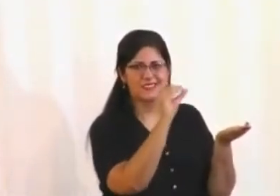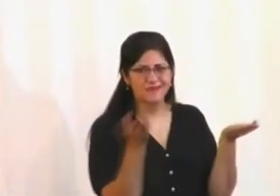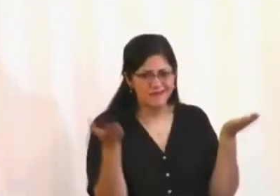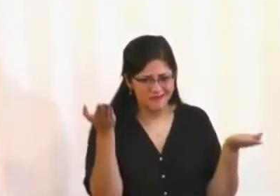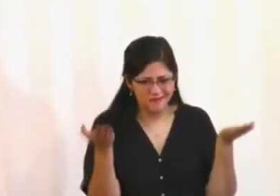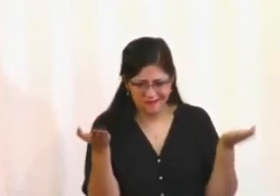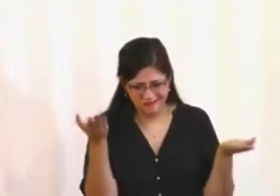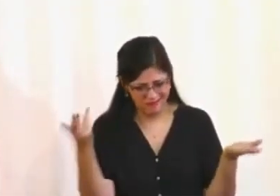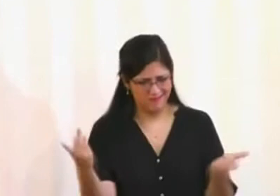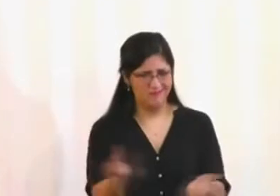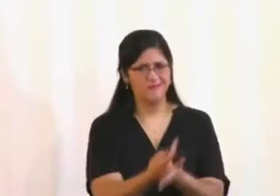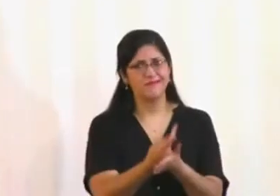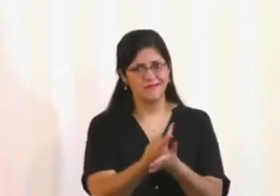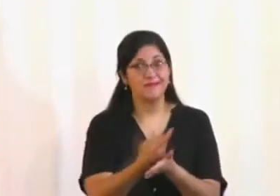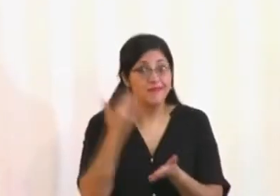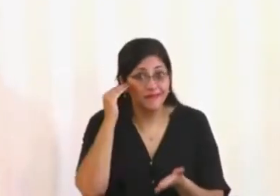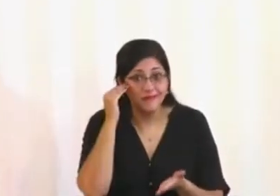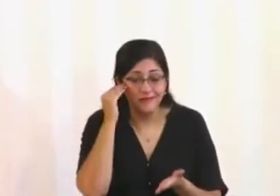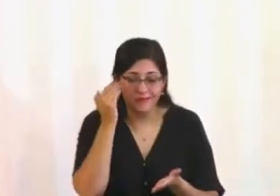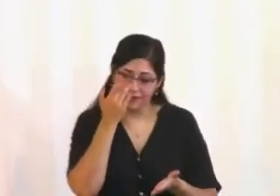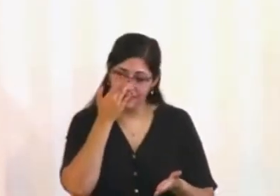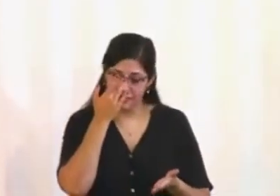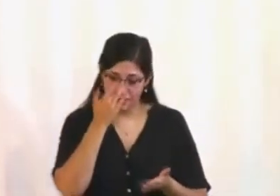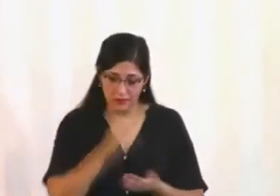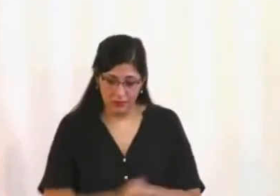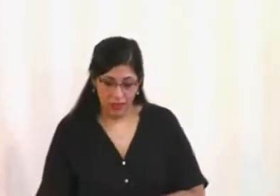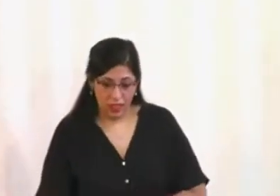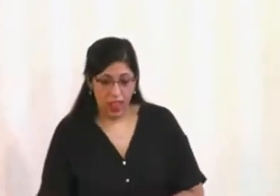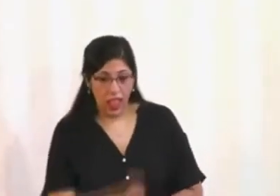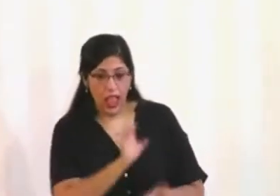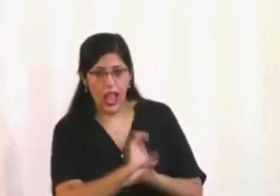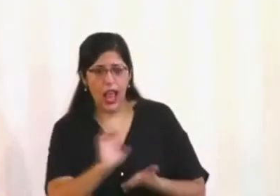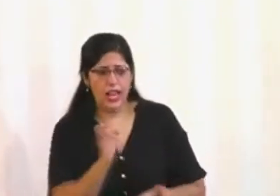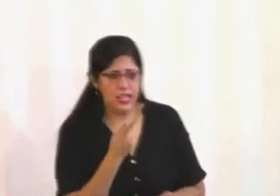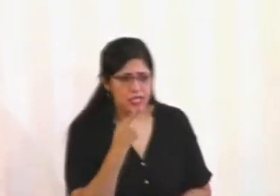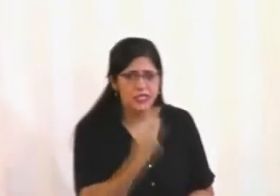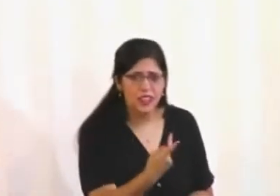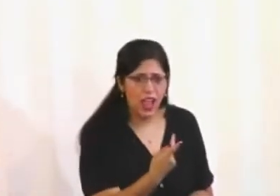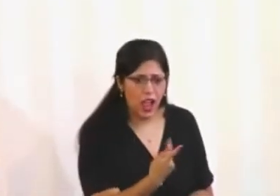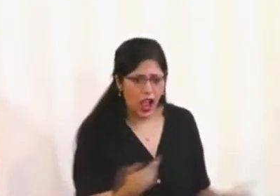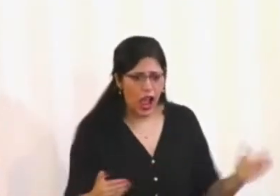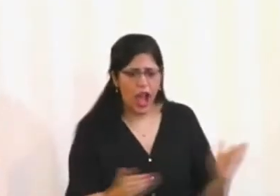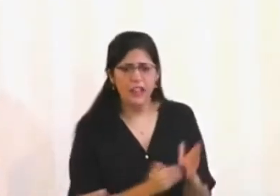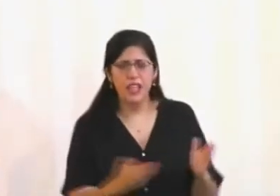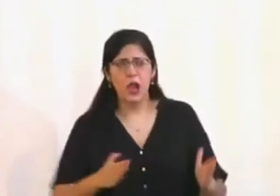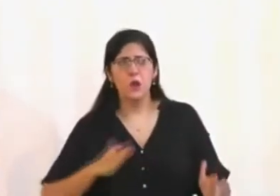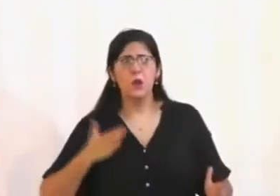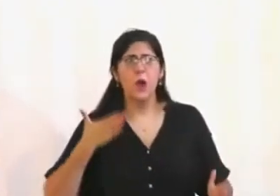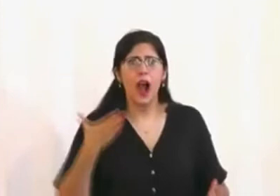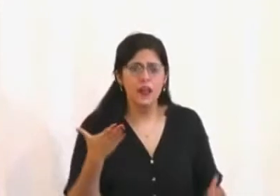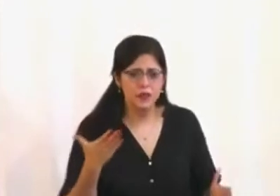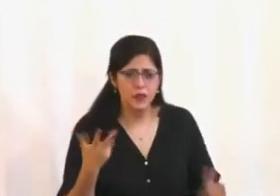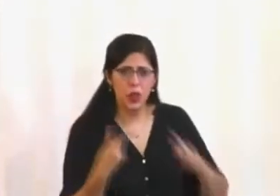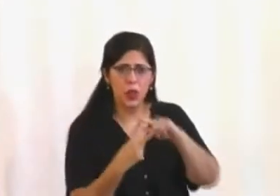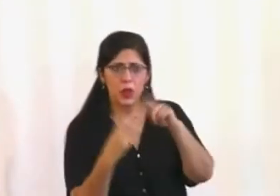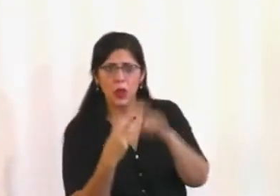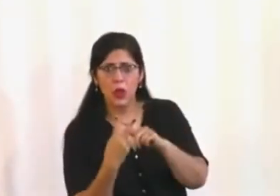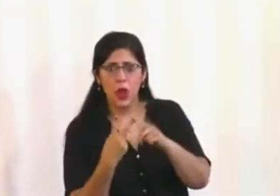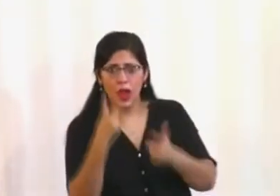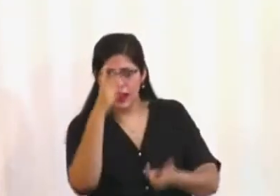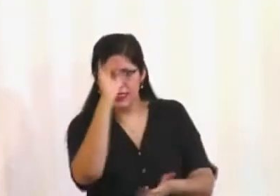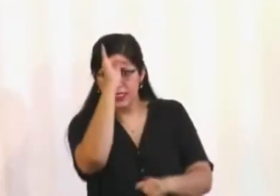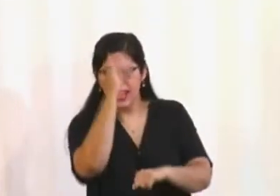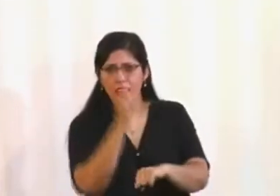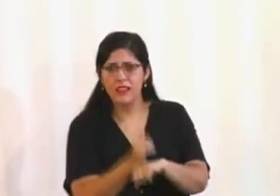Carmelo, Deus, usando o profeta Elias, ele diz: até quando vocês vão cochear entre 2 pensamentos? Se Baal